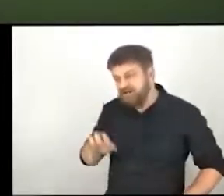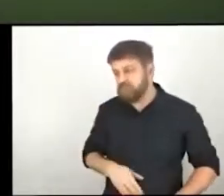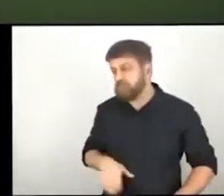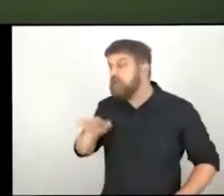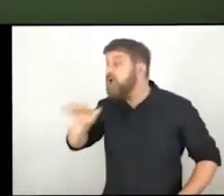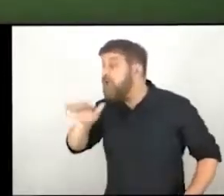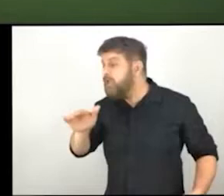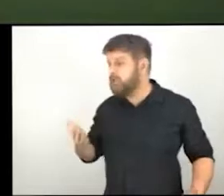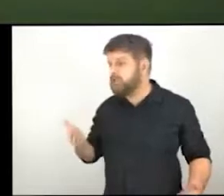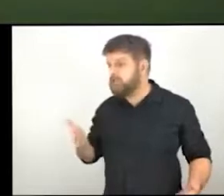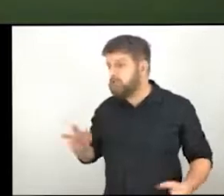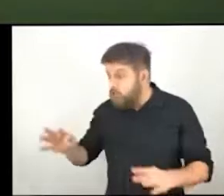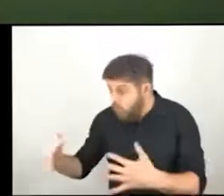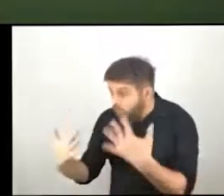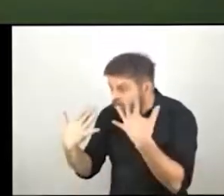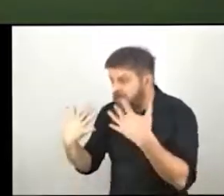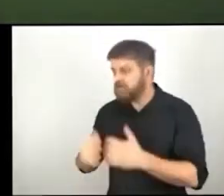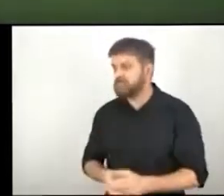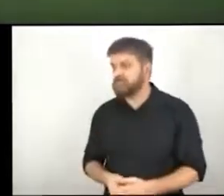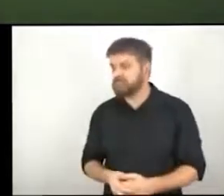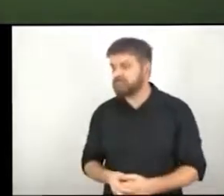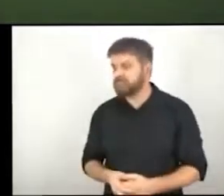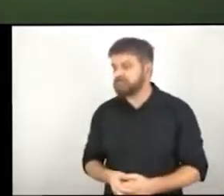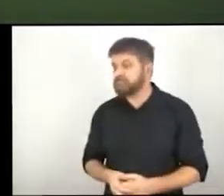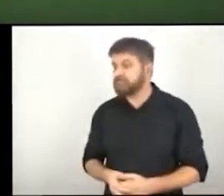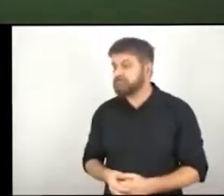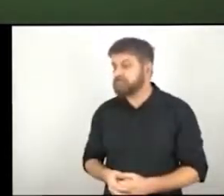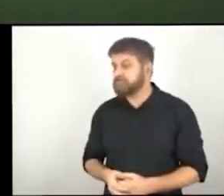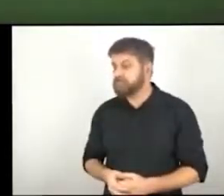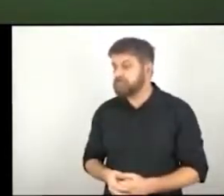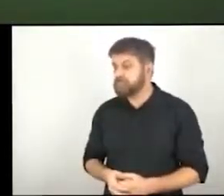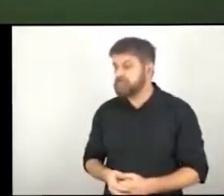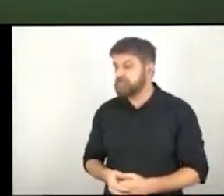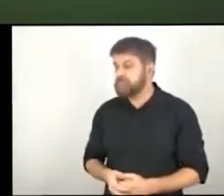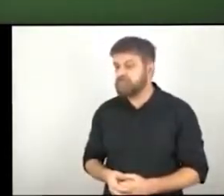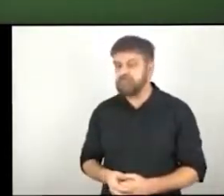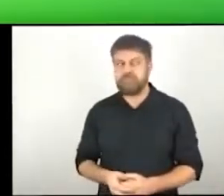Oi! Ei, me escuta?